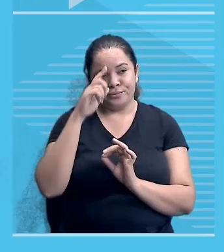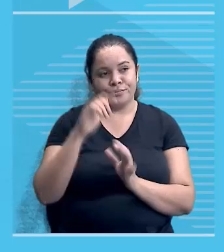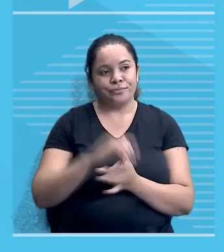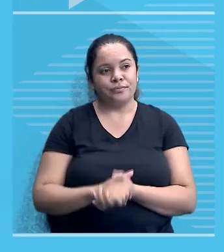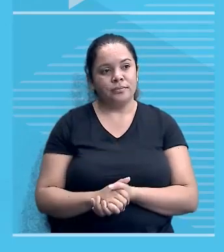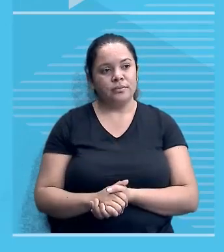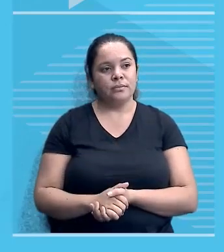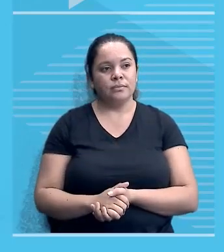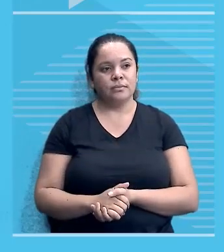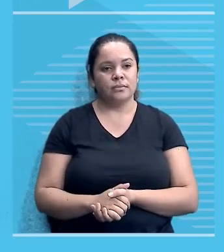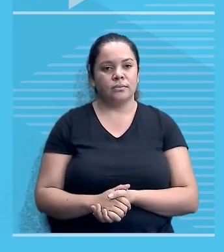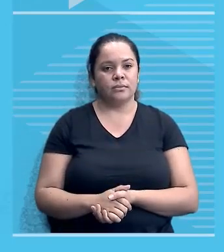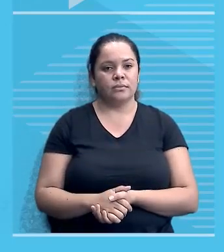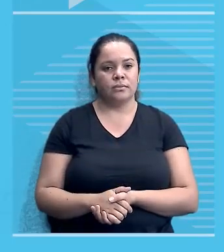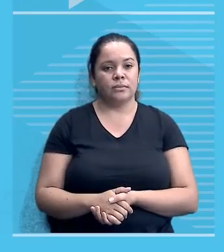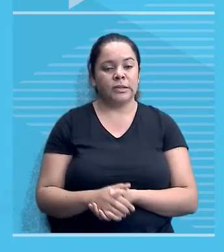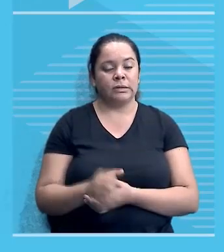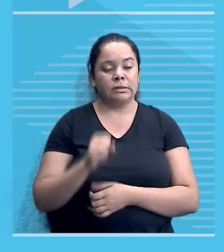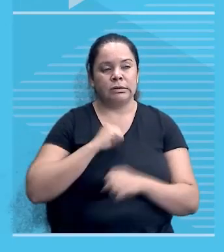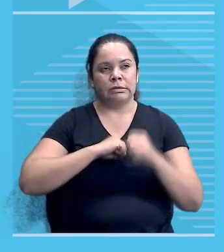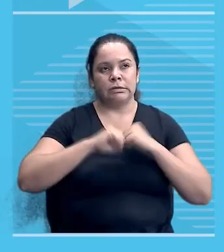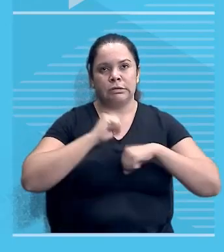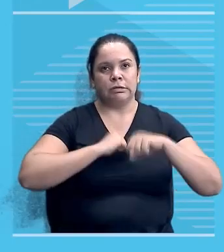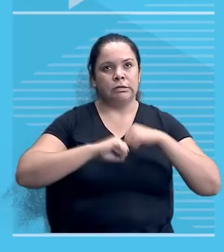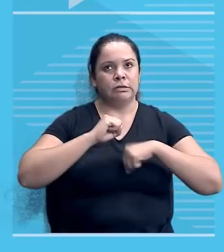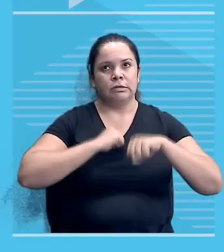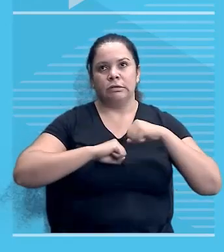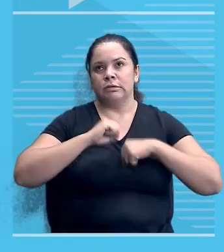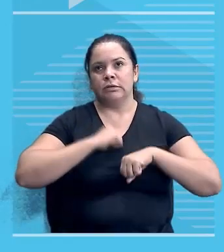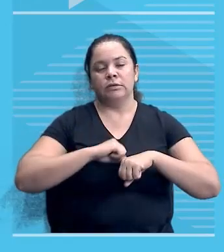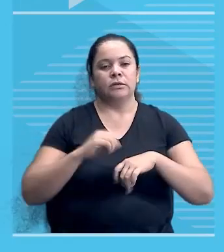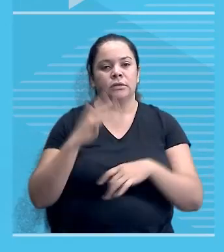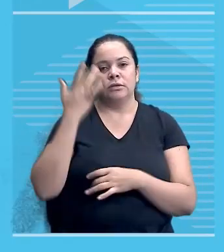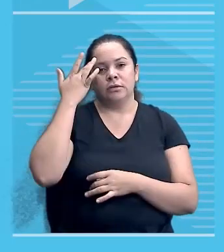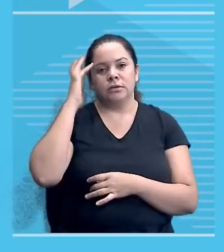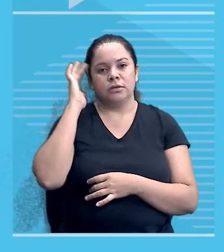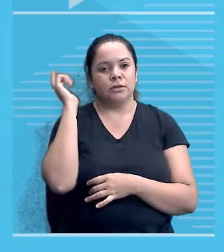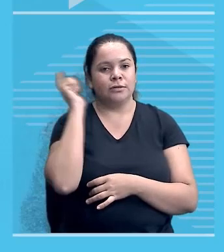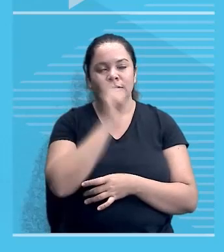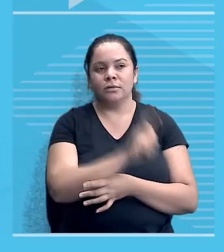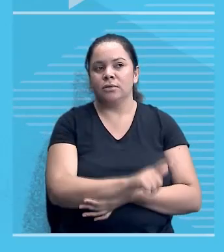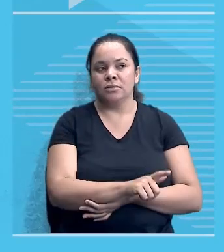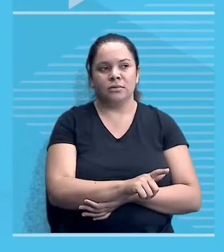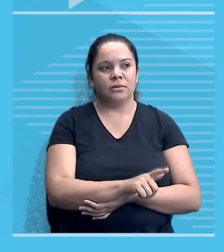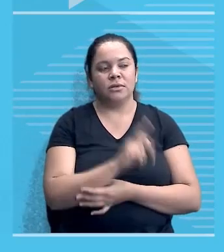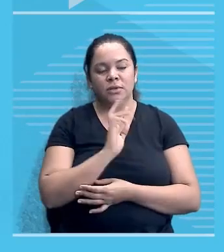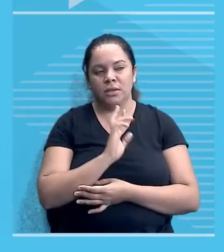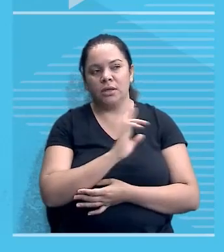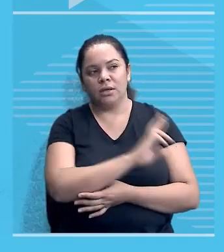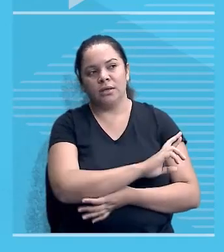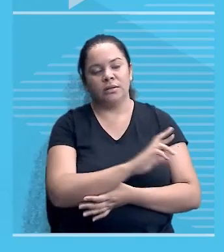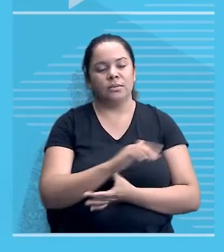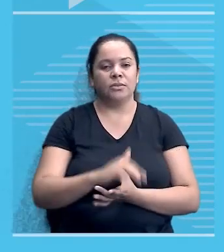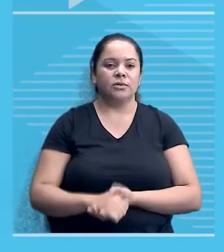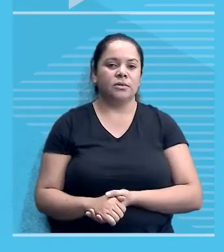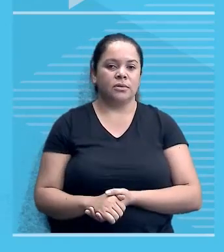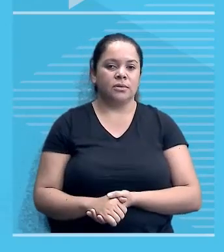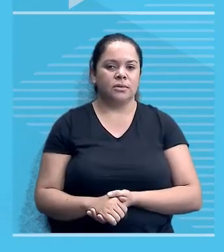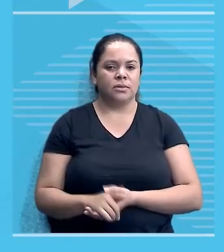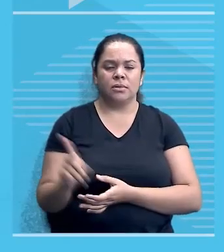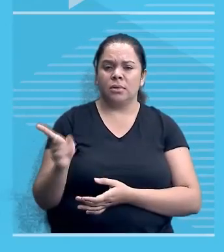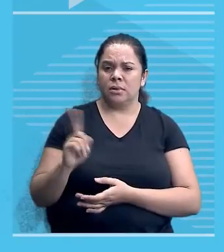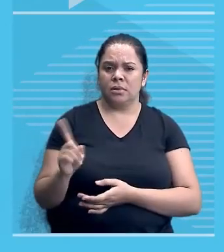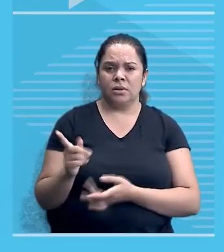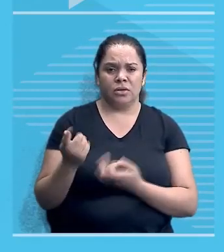psicológico não vão se desesperar logo e achar que não vou conseguir responder aquela questão viu galera não